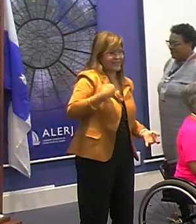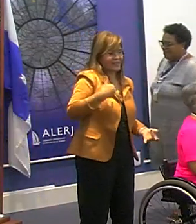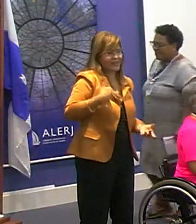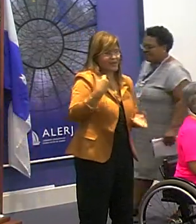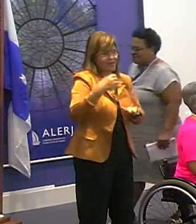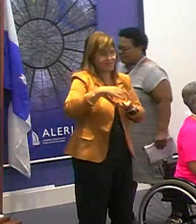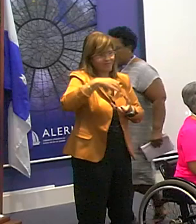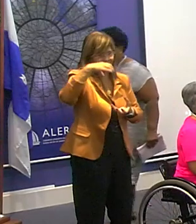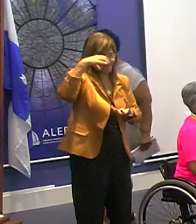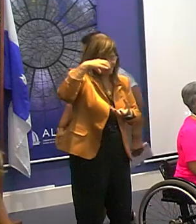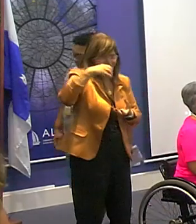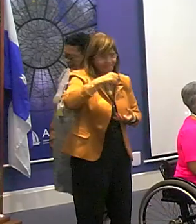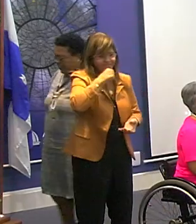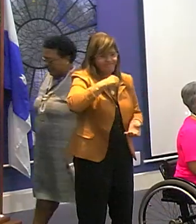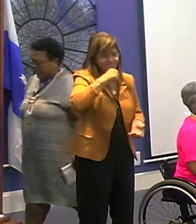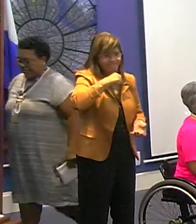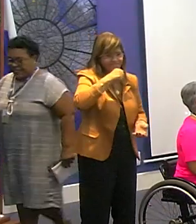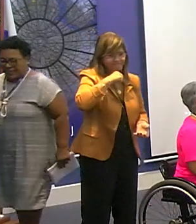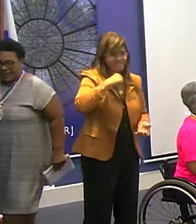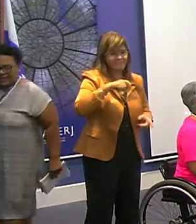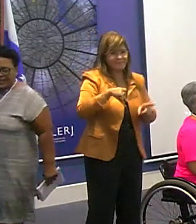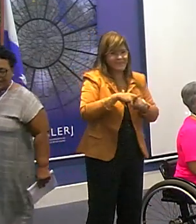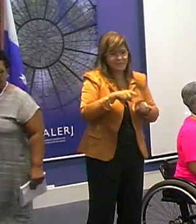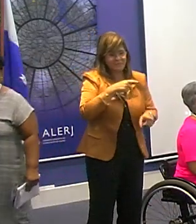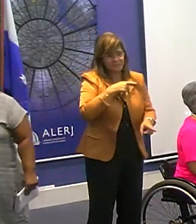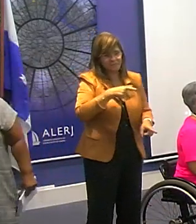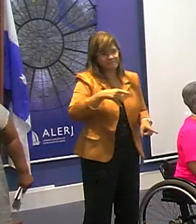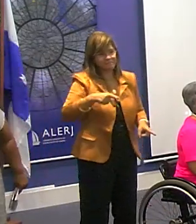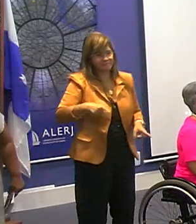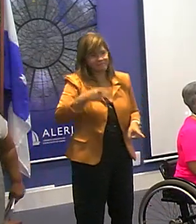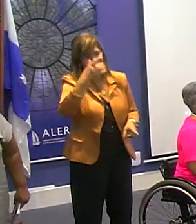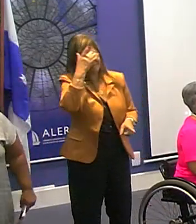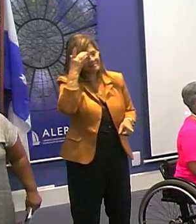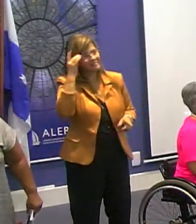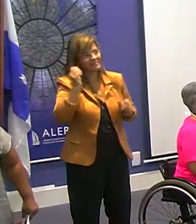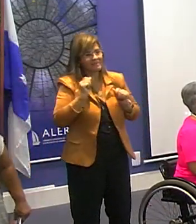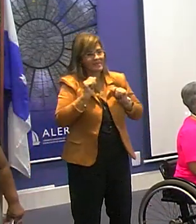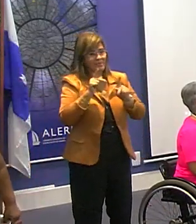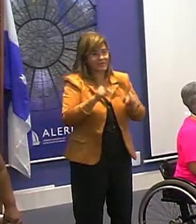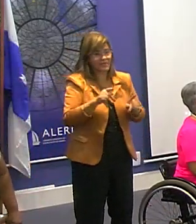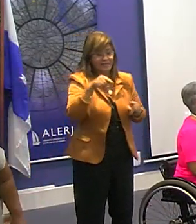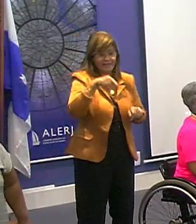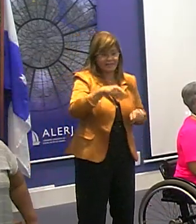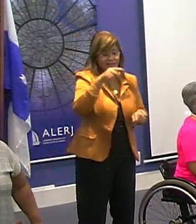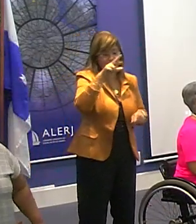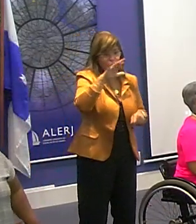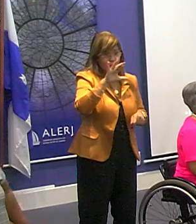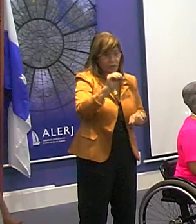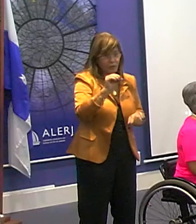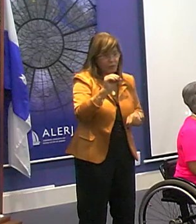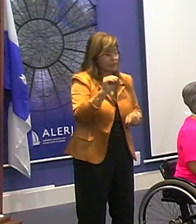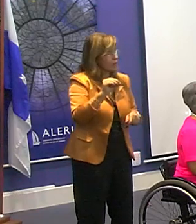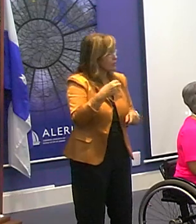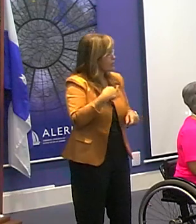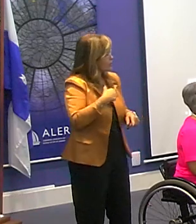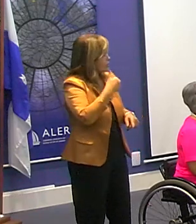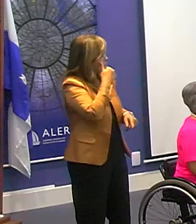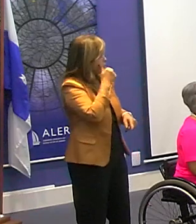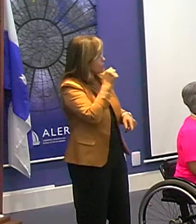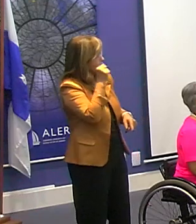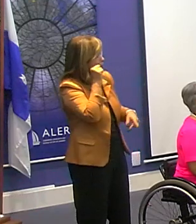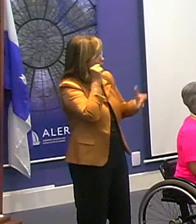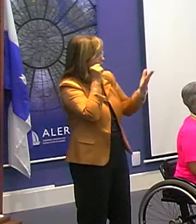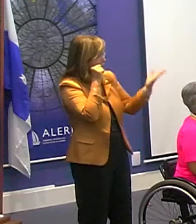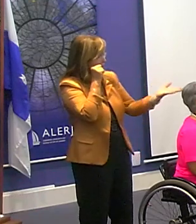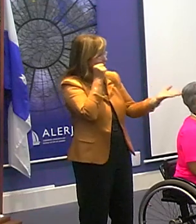da Federação dos Aposentados e Pensionistas do Estado do Rio de Janeiro. Eu sou a mãe dos